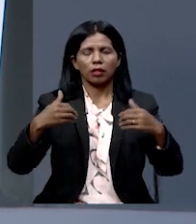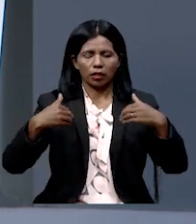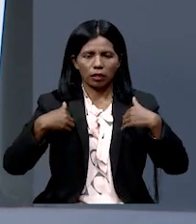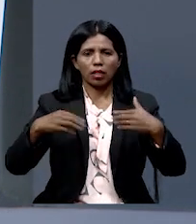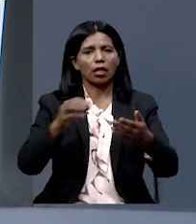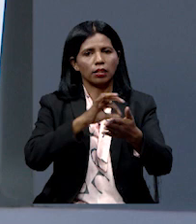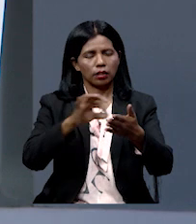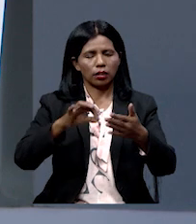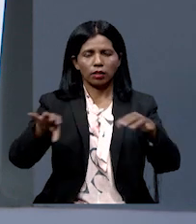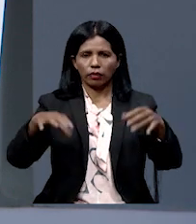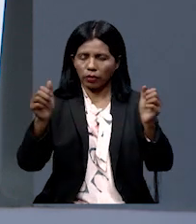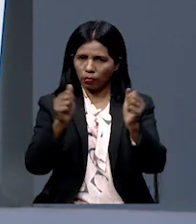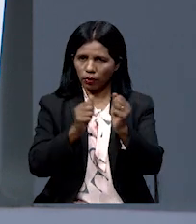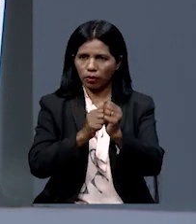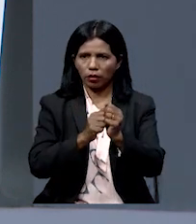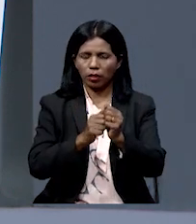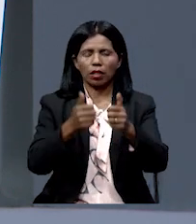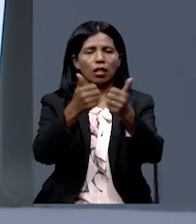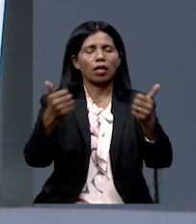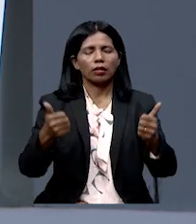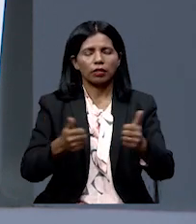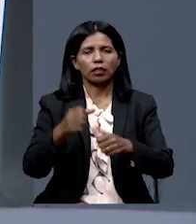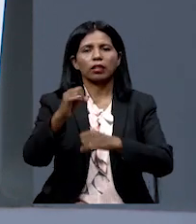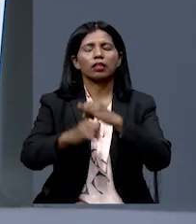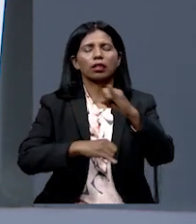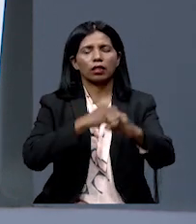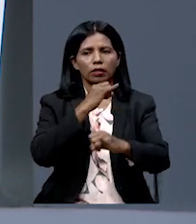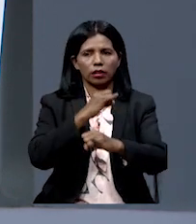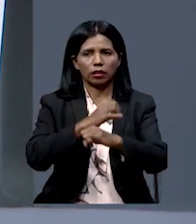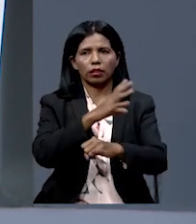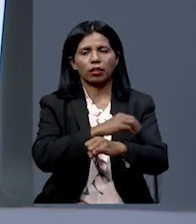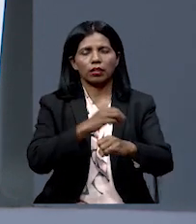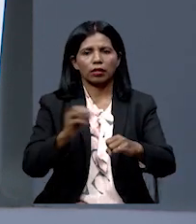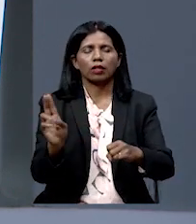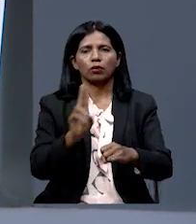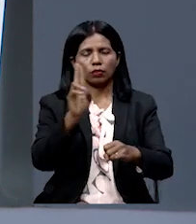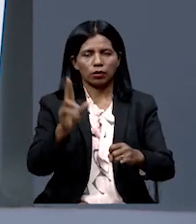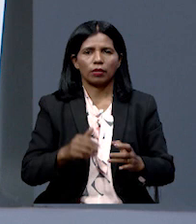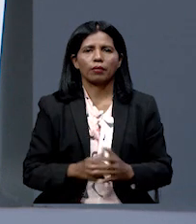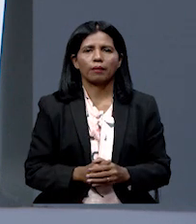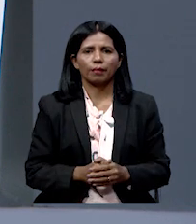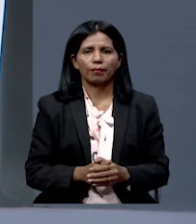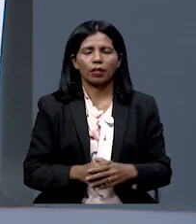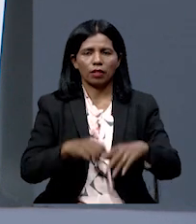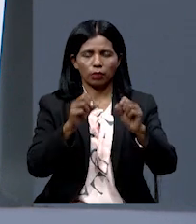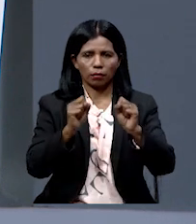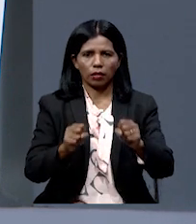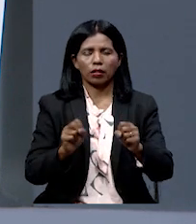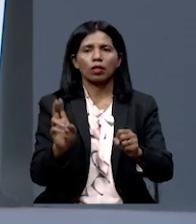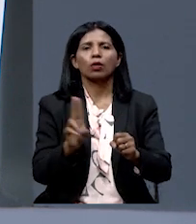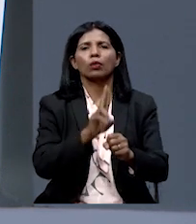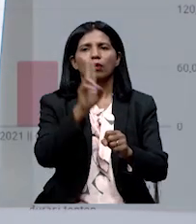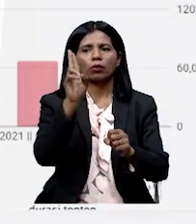legal com a agência internacional Sira nas Reuters e Lusa e a tubele